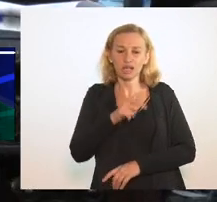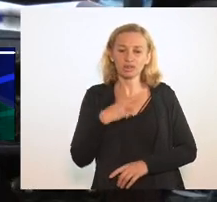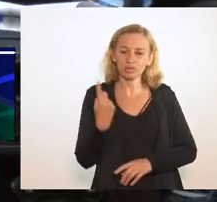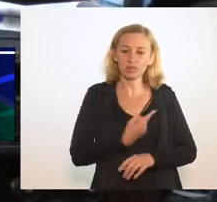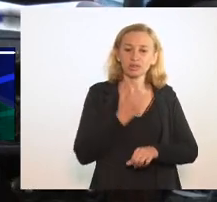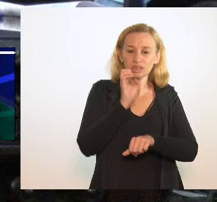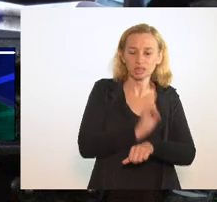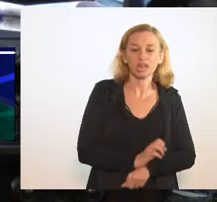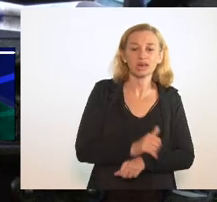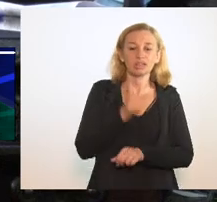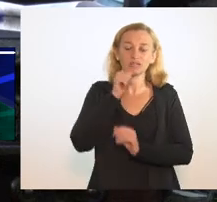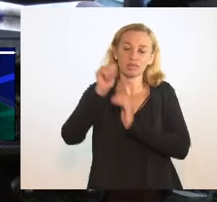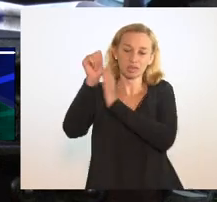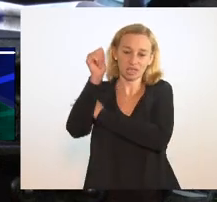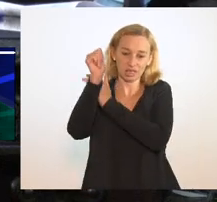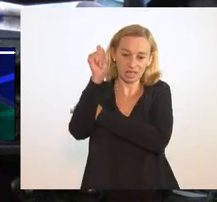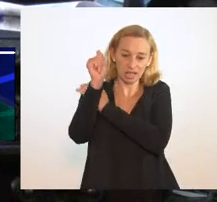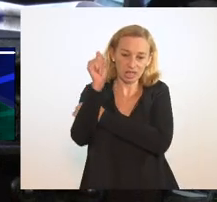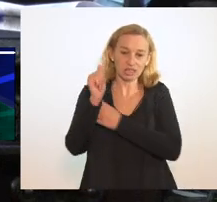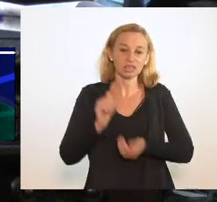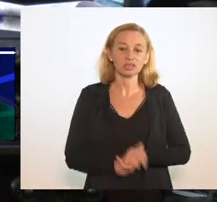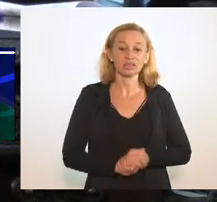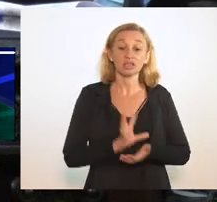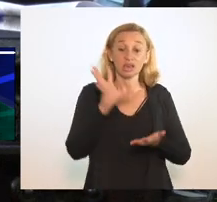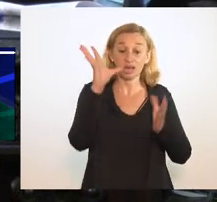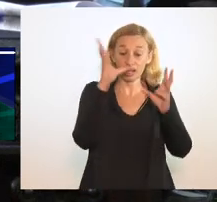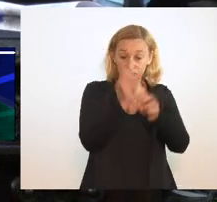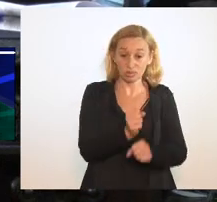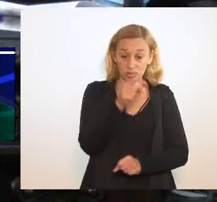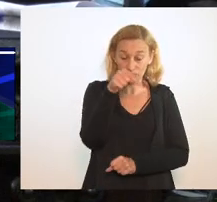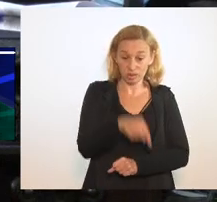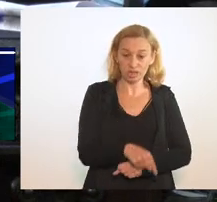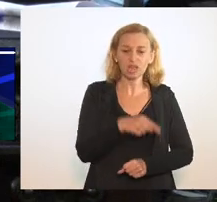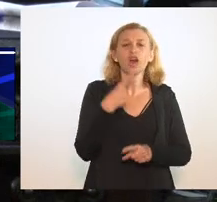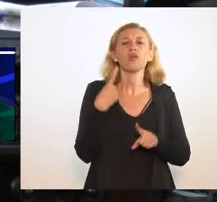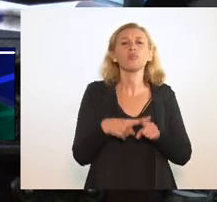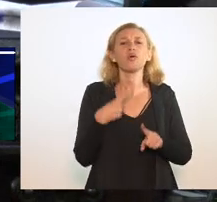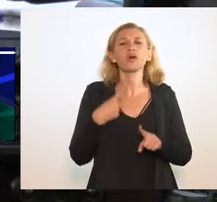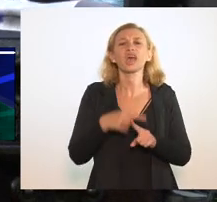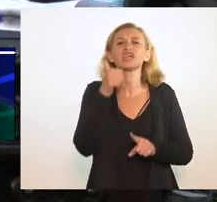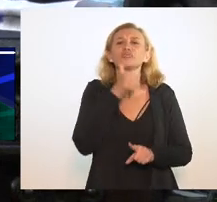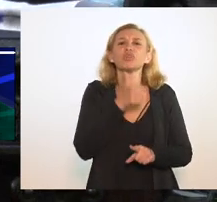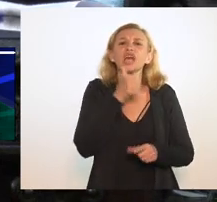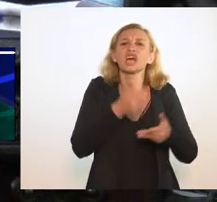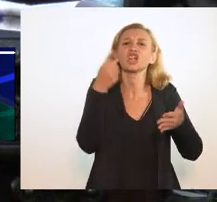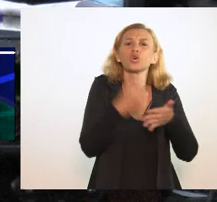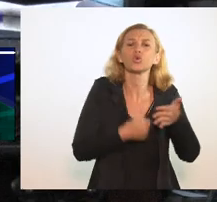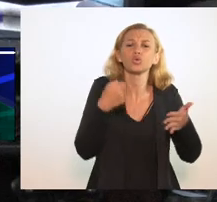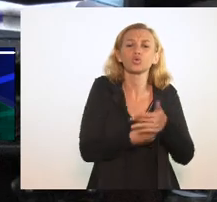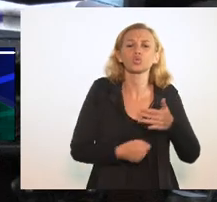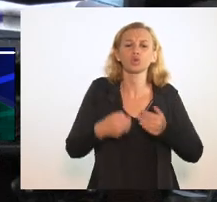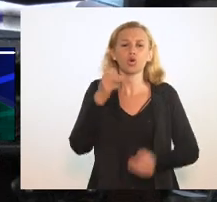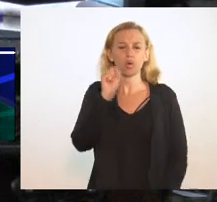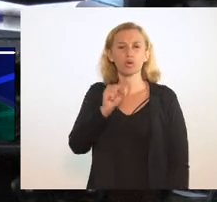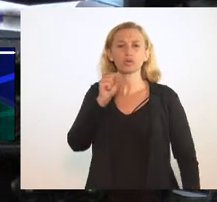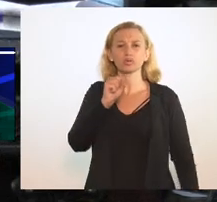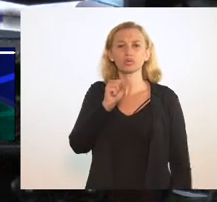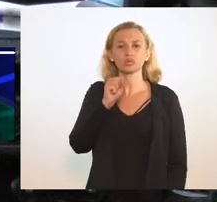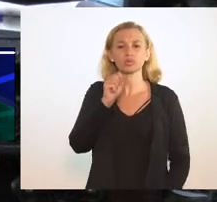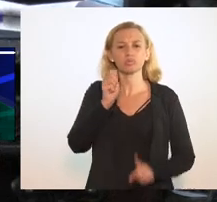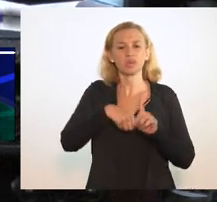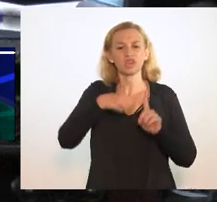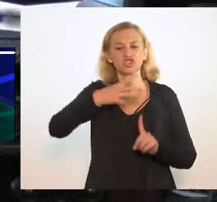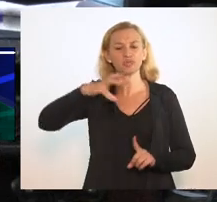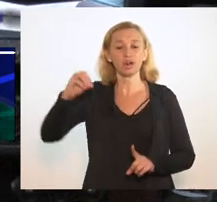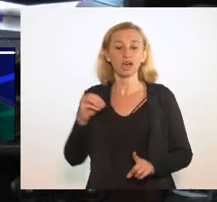Estado, feministas, e que traga aqui um resumo. Por que as mulheres lutam no 8 de março? O Brasil